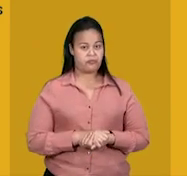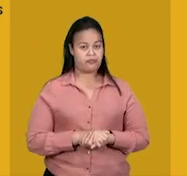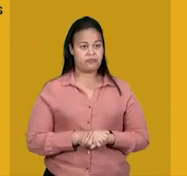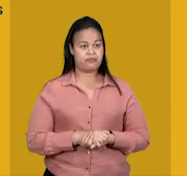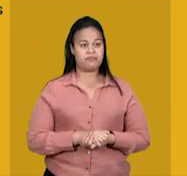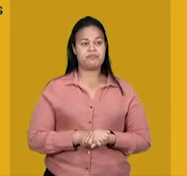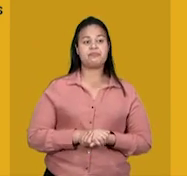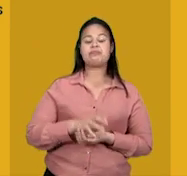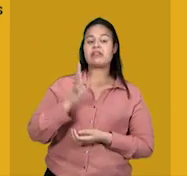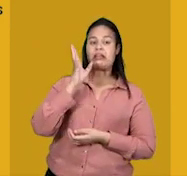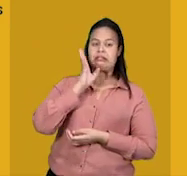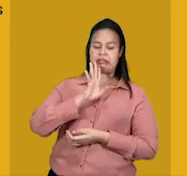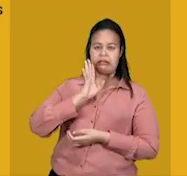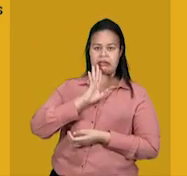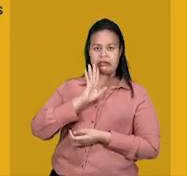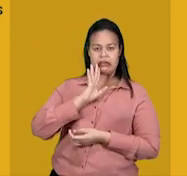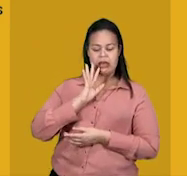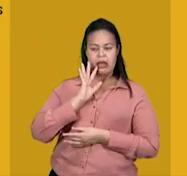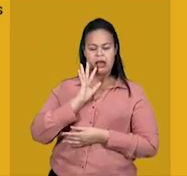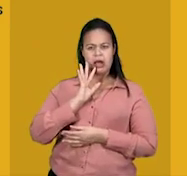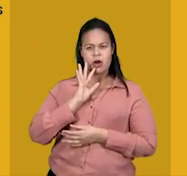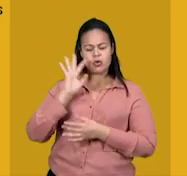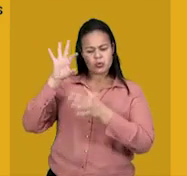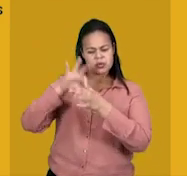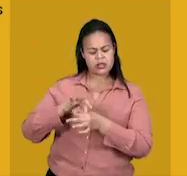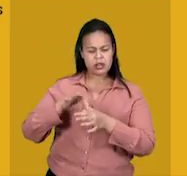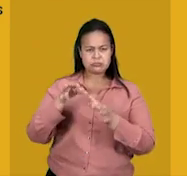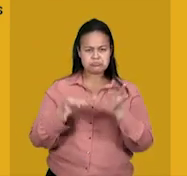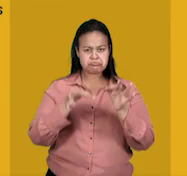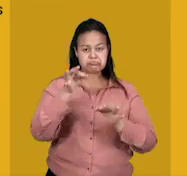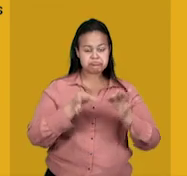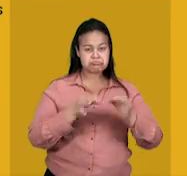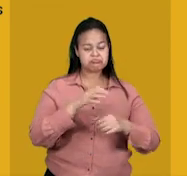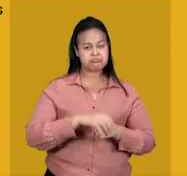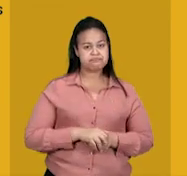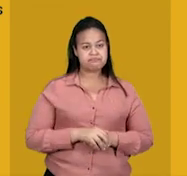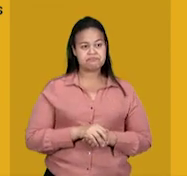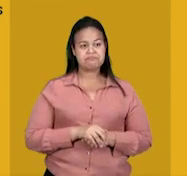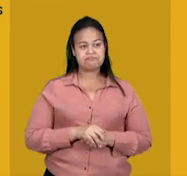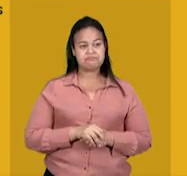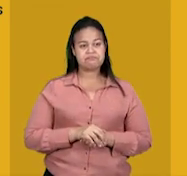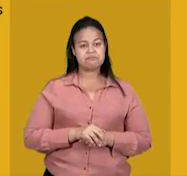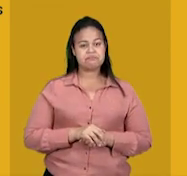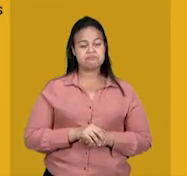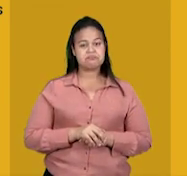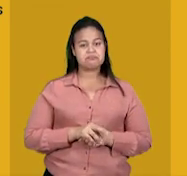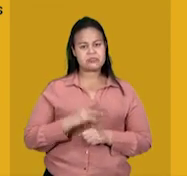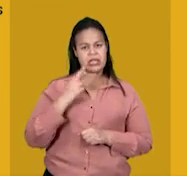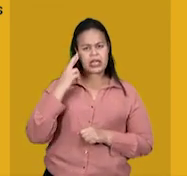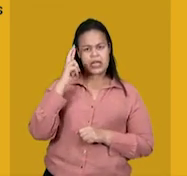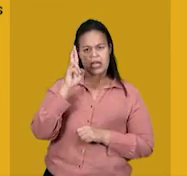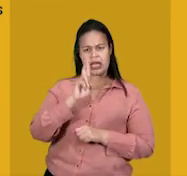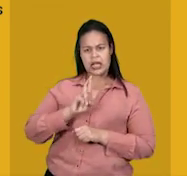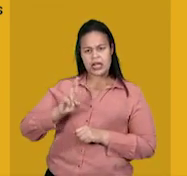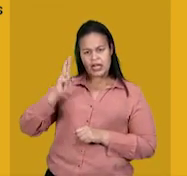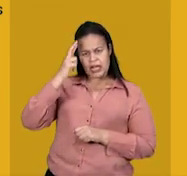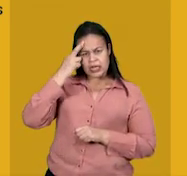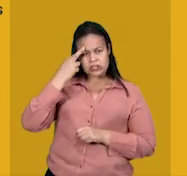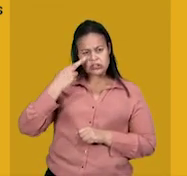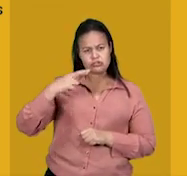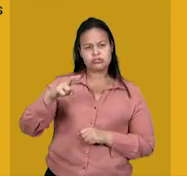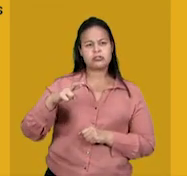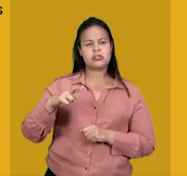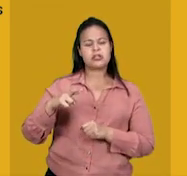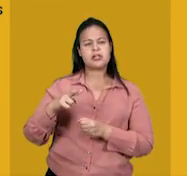legal pautada em preceitos jurídicos, racional baseada em pressupostos lógicos,